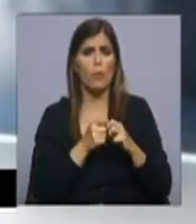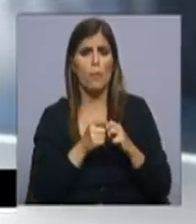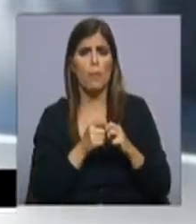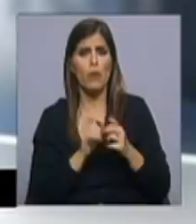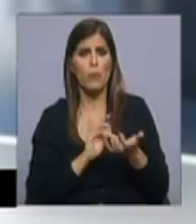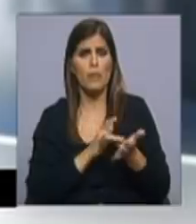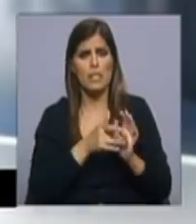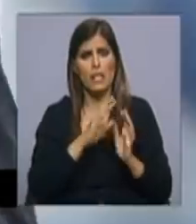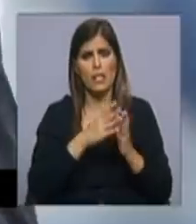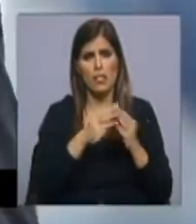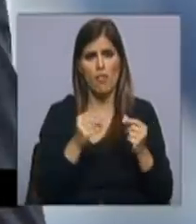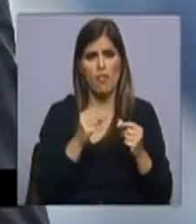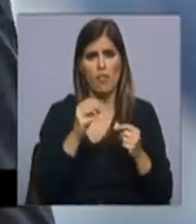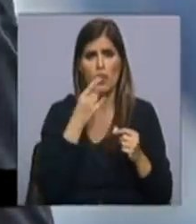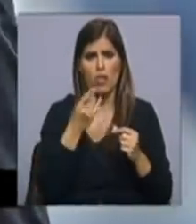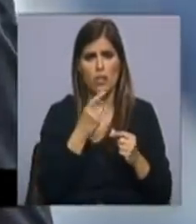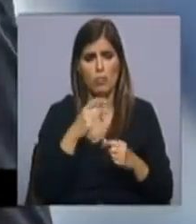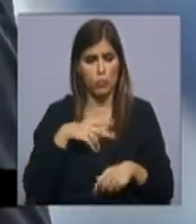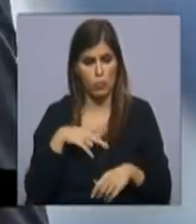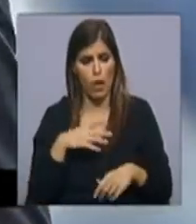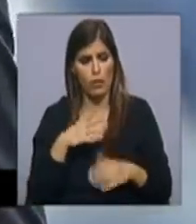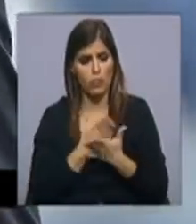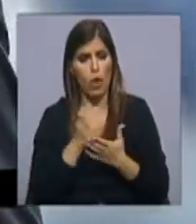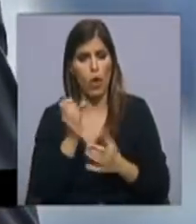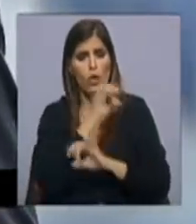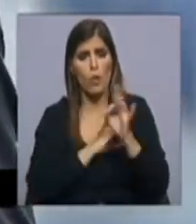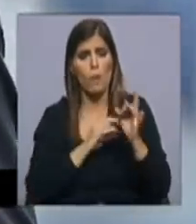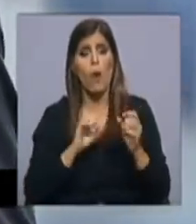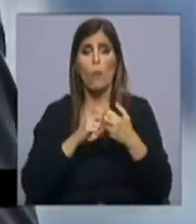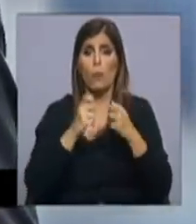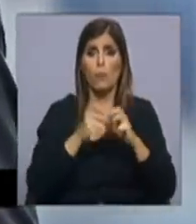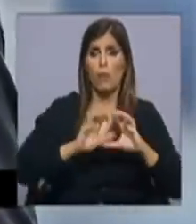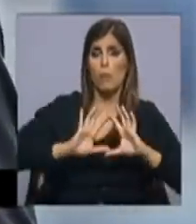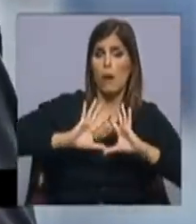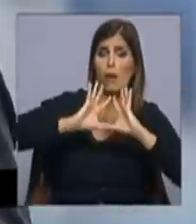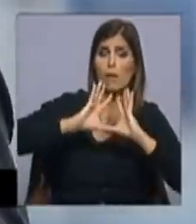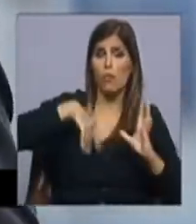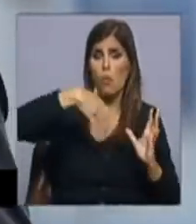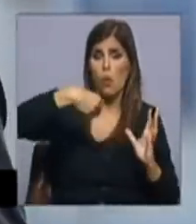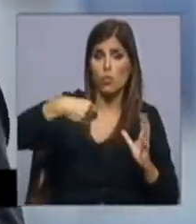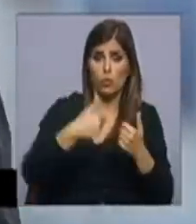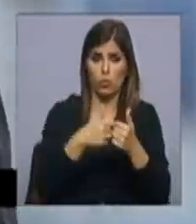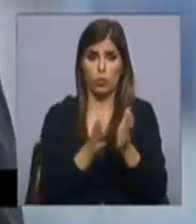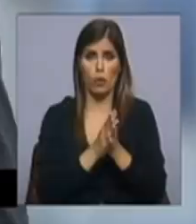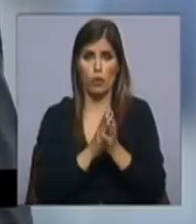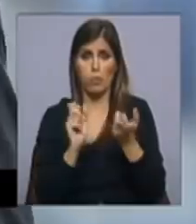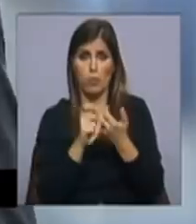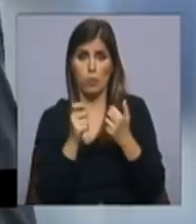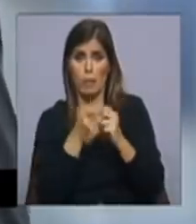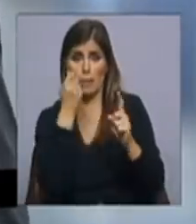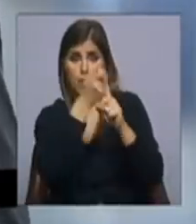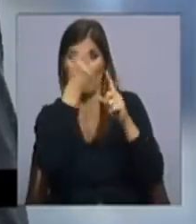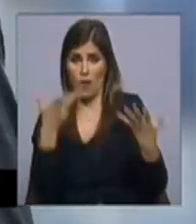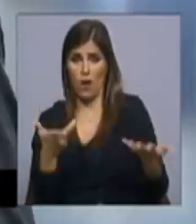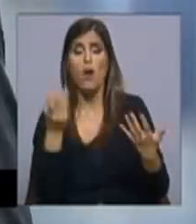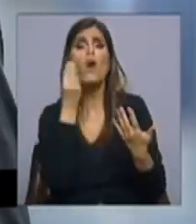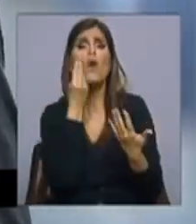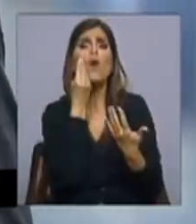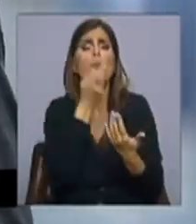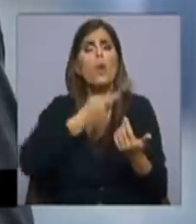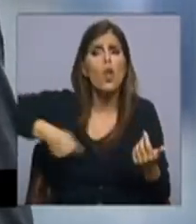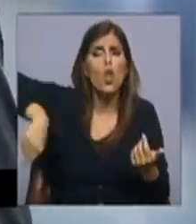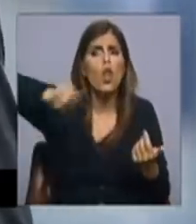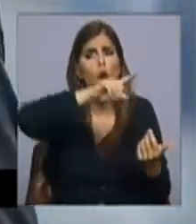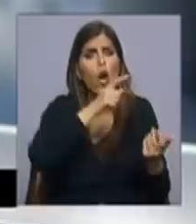sozinho, nem Portugal, nem Europa. Tem que ser um problema resolvido à escala global. E esse é o nosso grande desafio nesta altura. Como é que nós nos